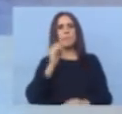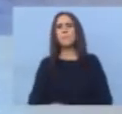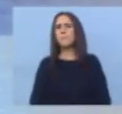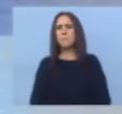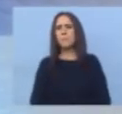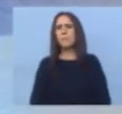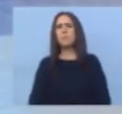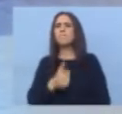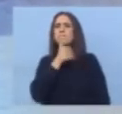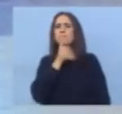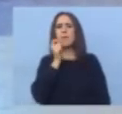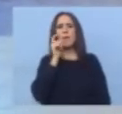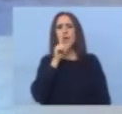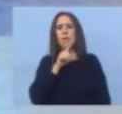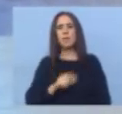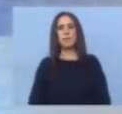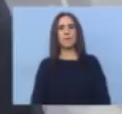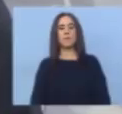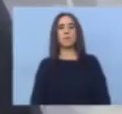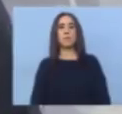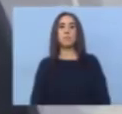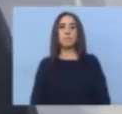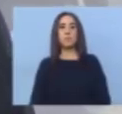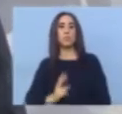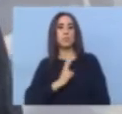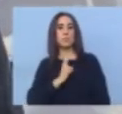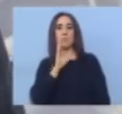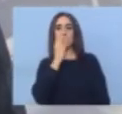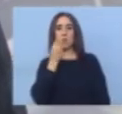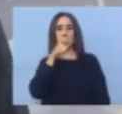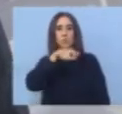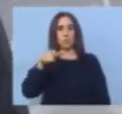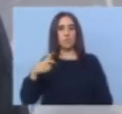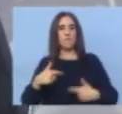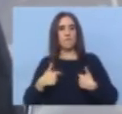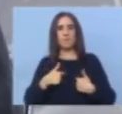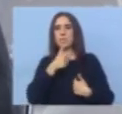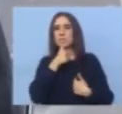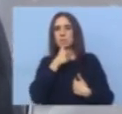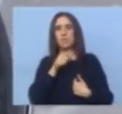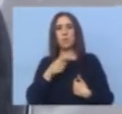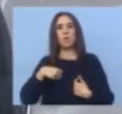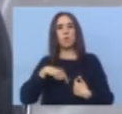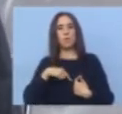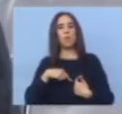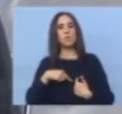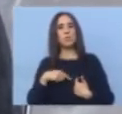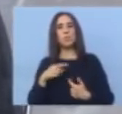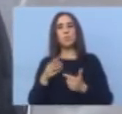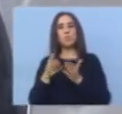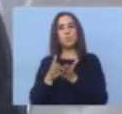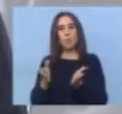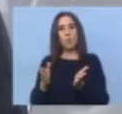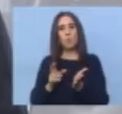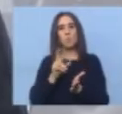de quem? É por iniciativa dos universitários. Para nós, só deixamos que abra uma missão